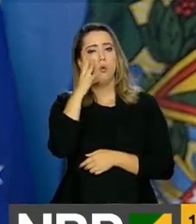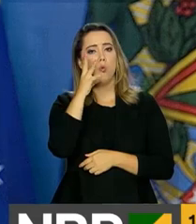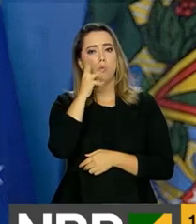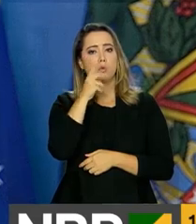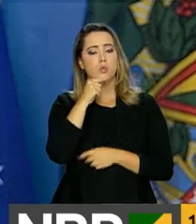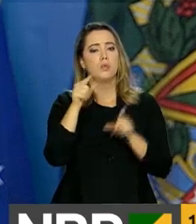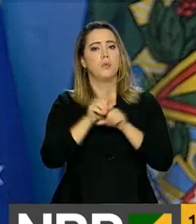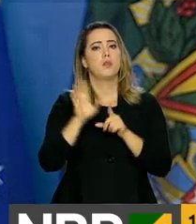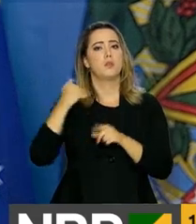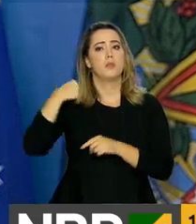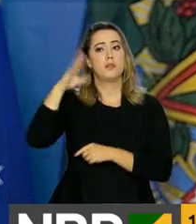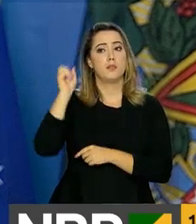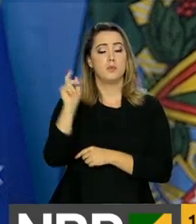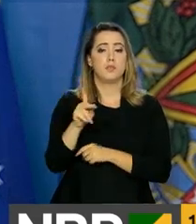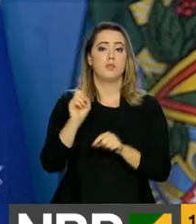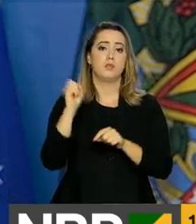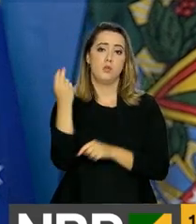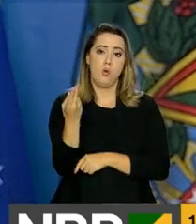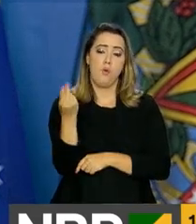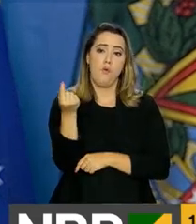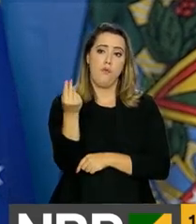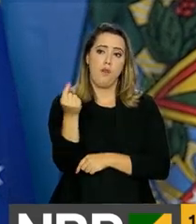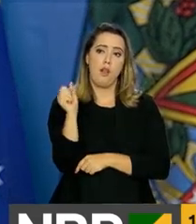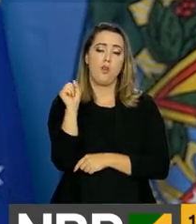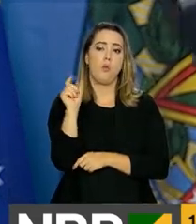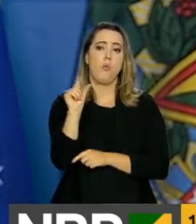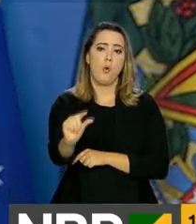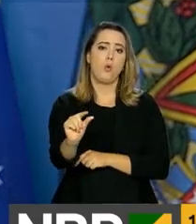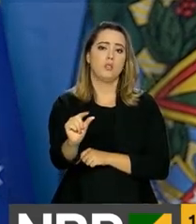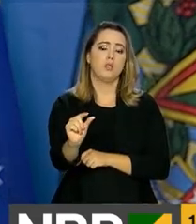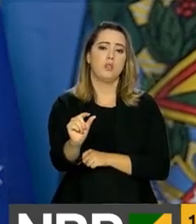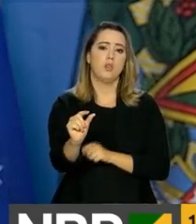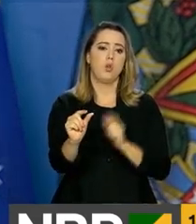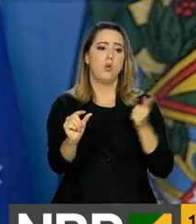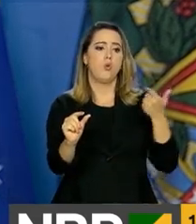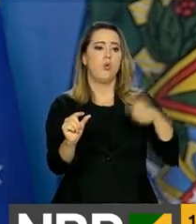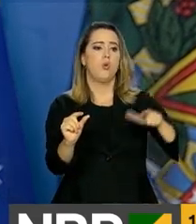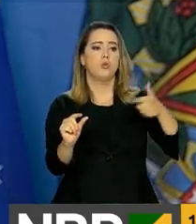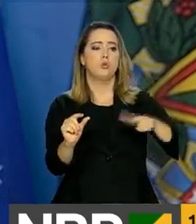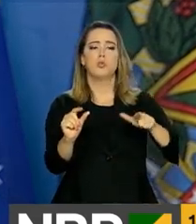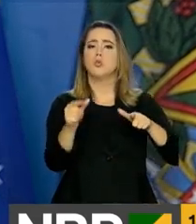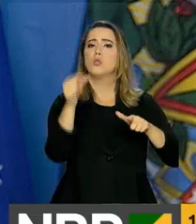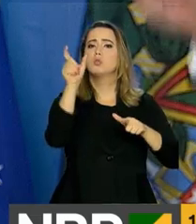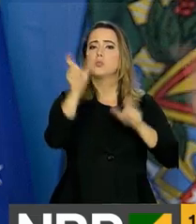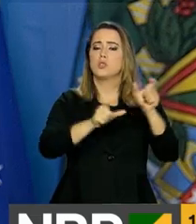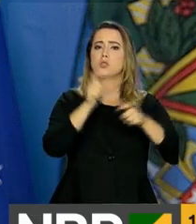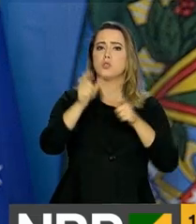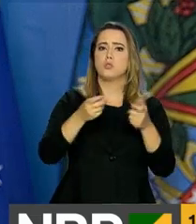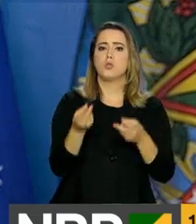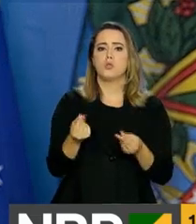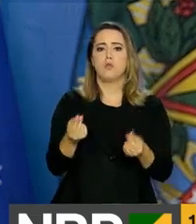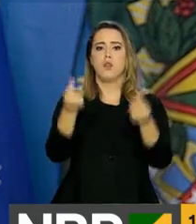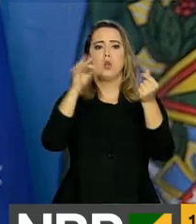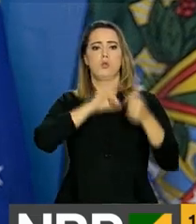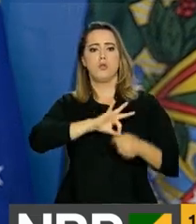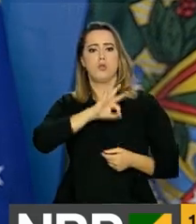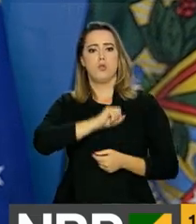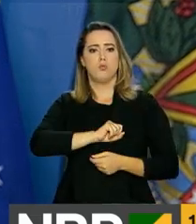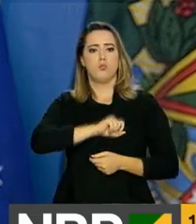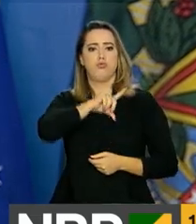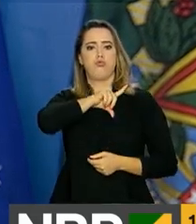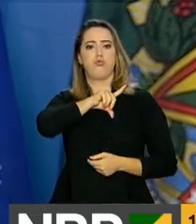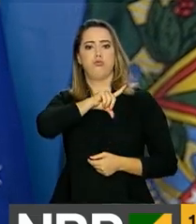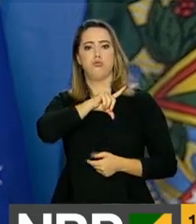aposenta em um valor pequeno enquanto outros tantos servidores se aposentando valores estratosféricos e num tempo